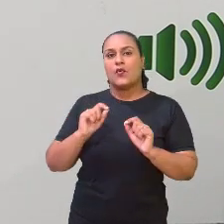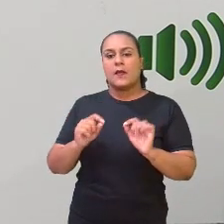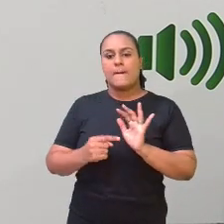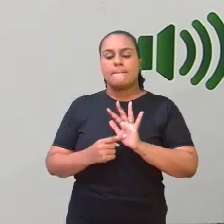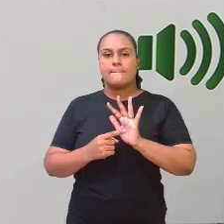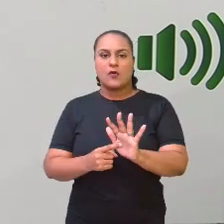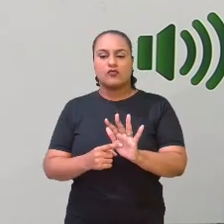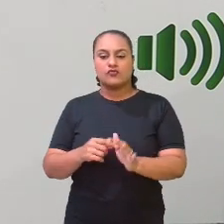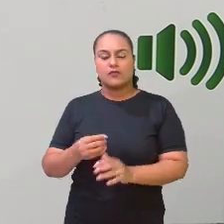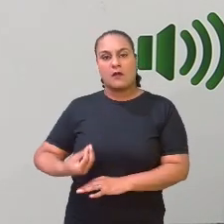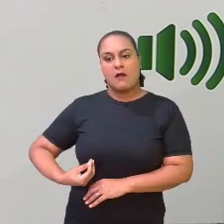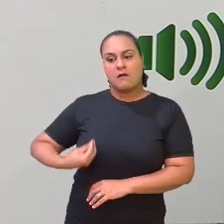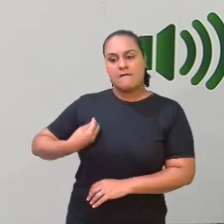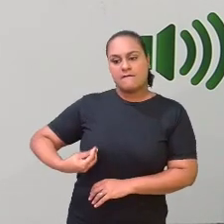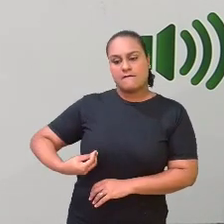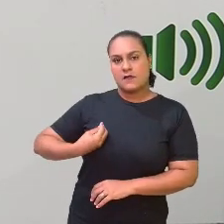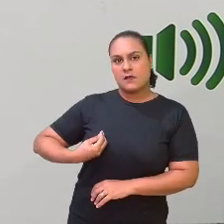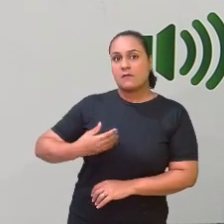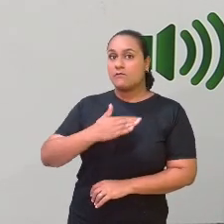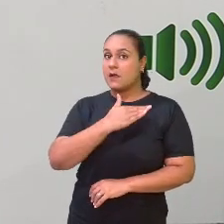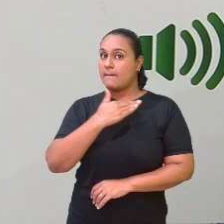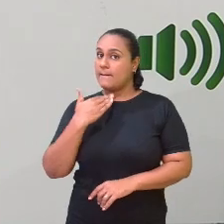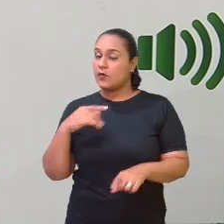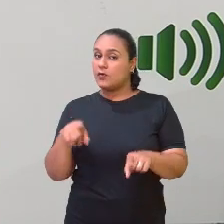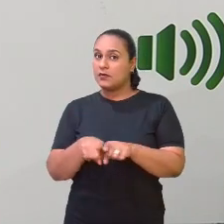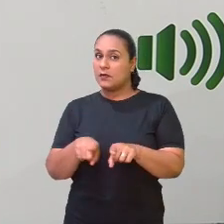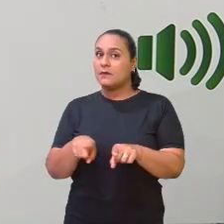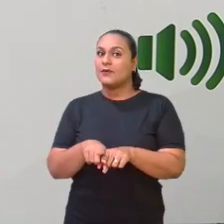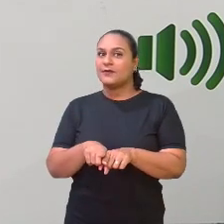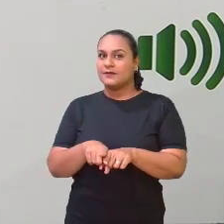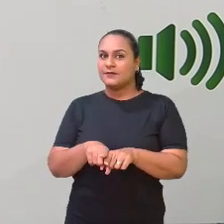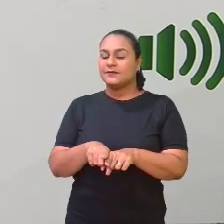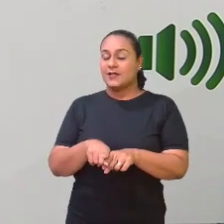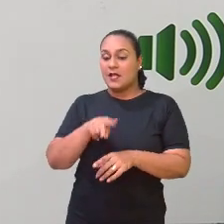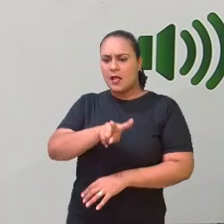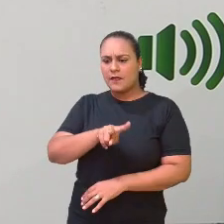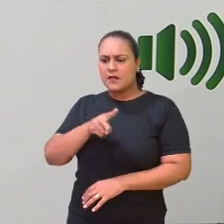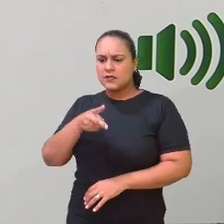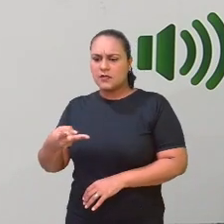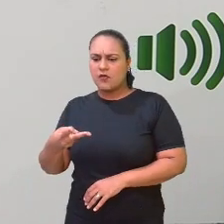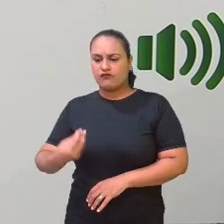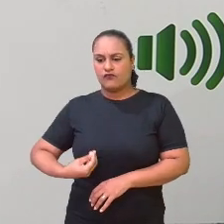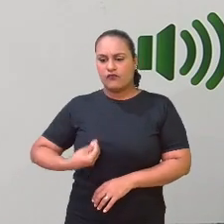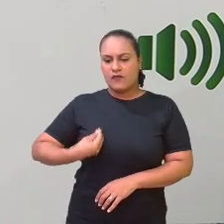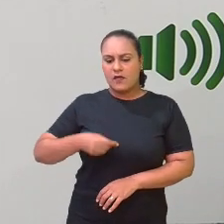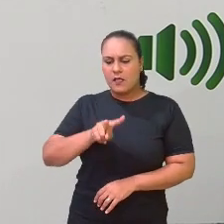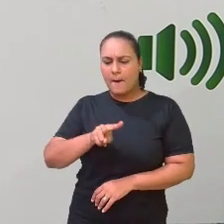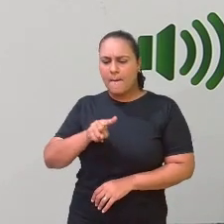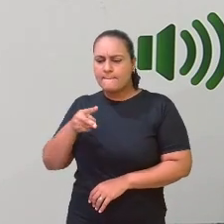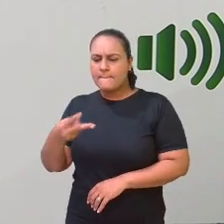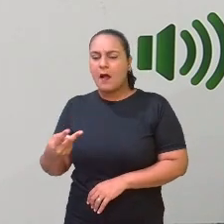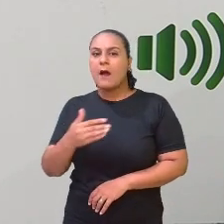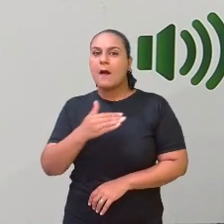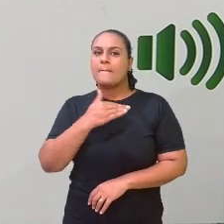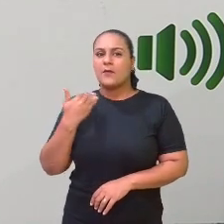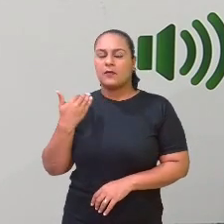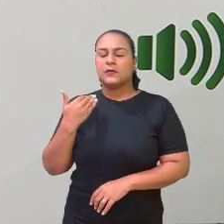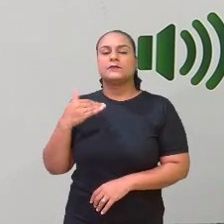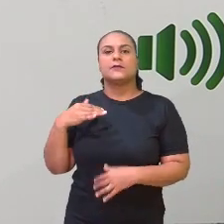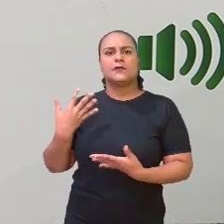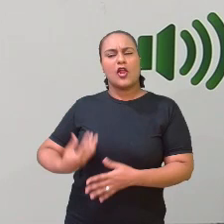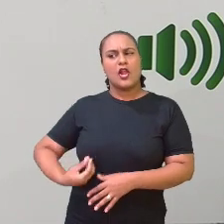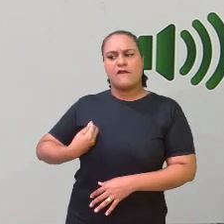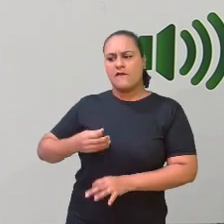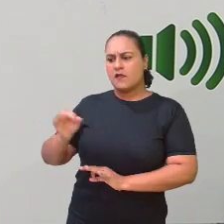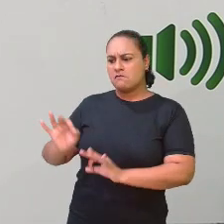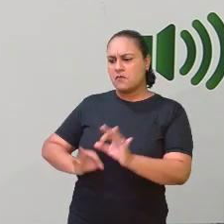e a morte. E essa passagem que existe de um tempo para outro. É algo fantástico, né? E eles já viviam se preparando. Então,